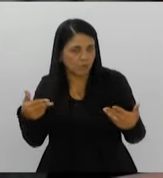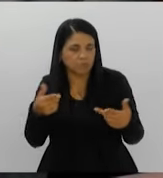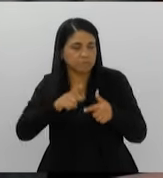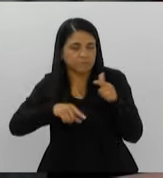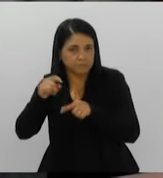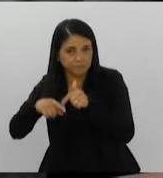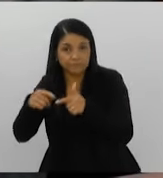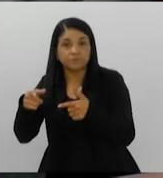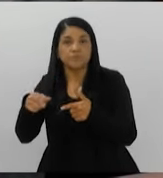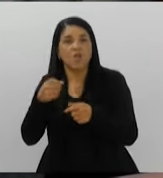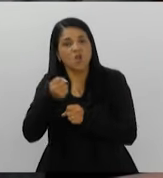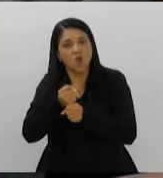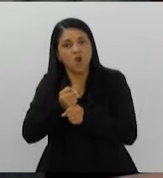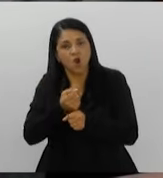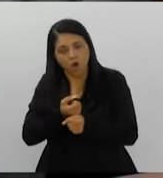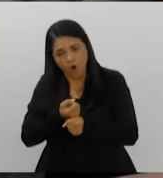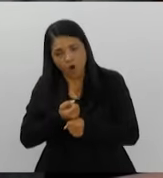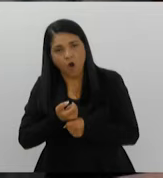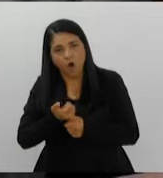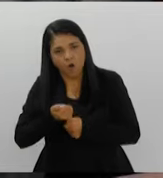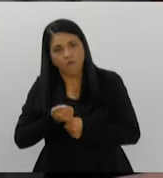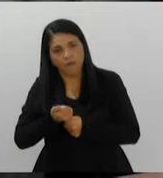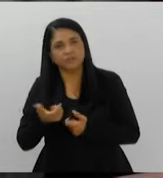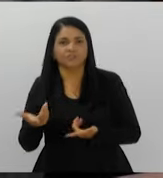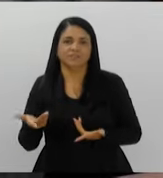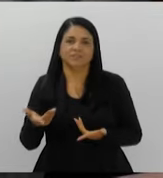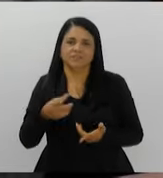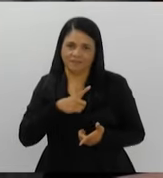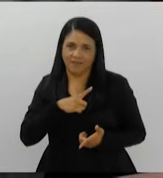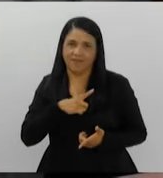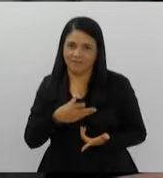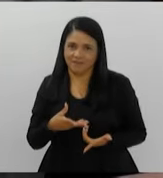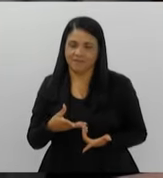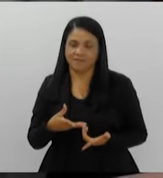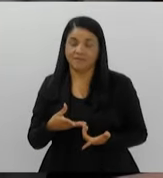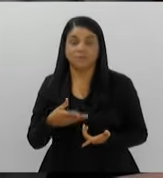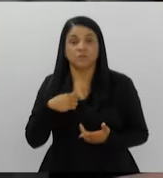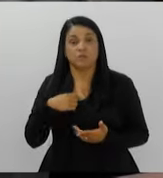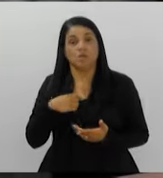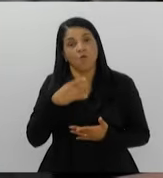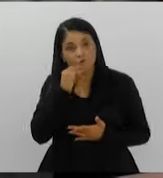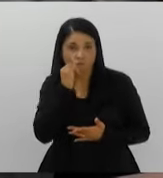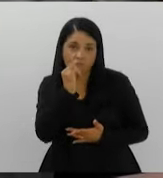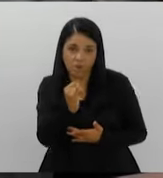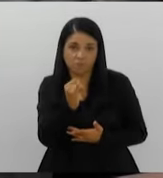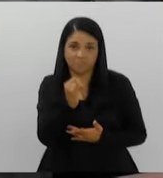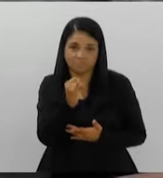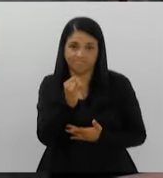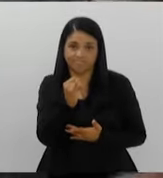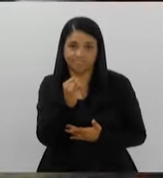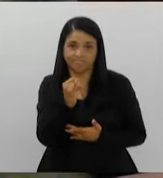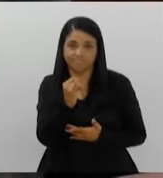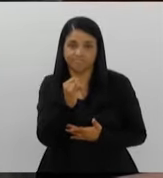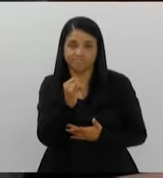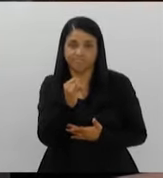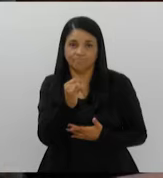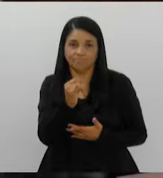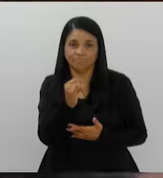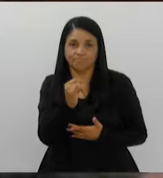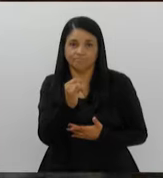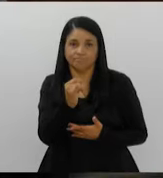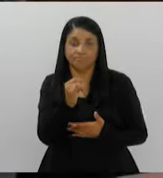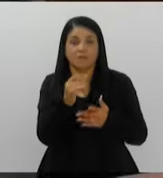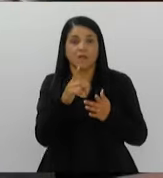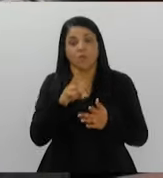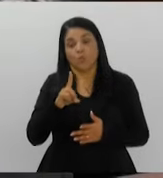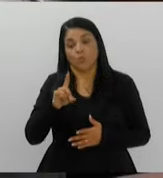covardias. E aí, eu sou obrigado a dizer, senhora presidente, que essa excrescência chamada